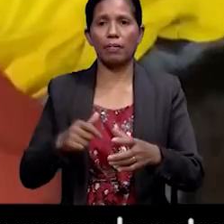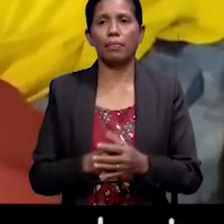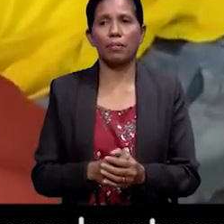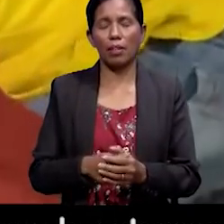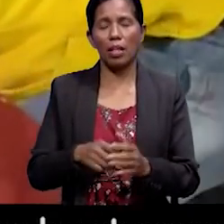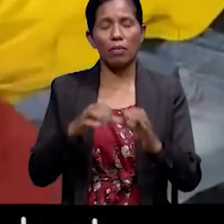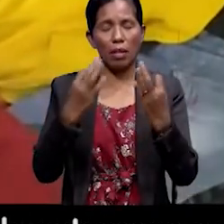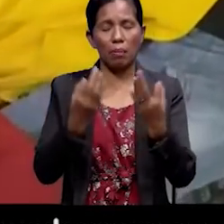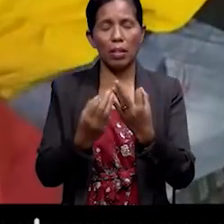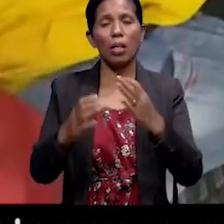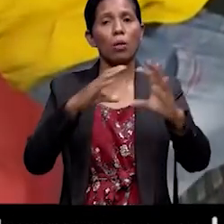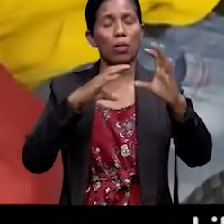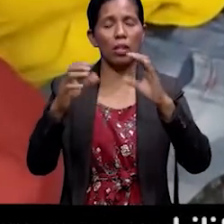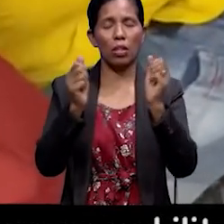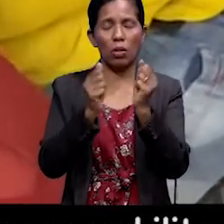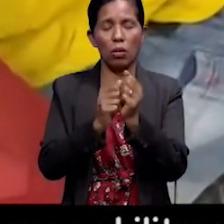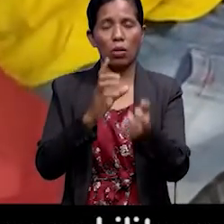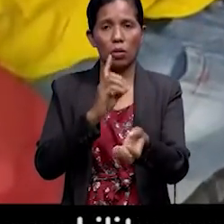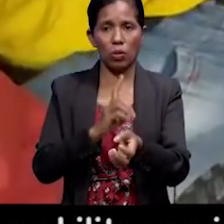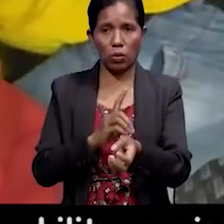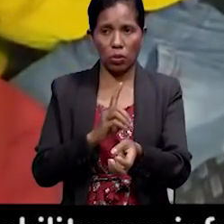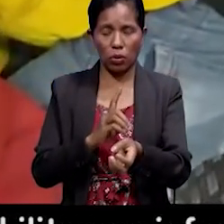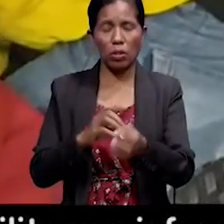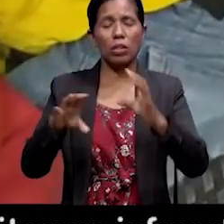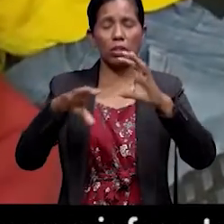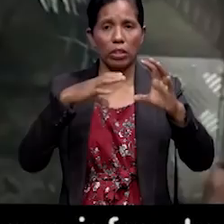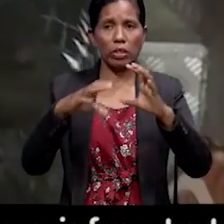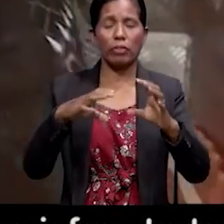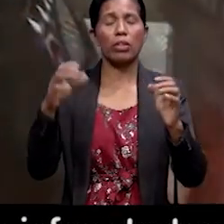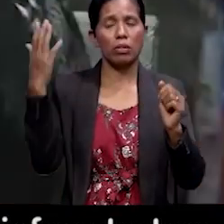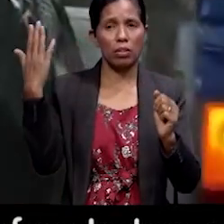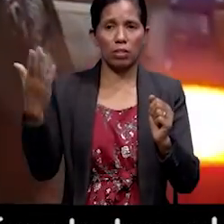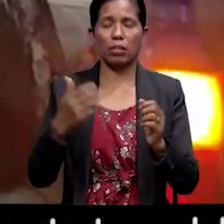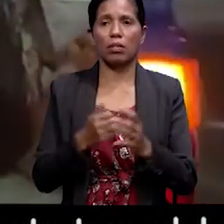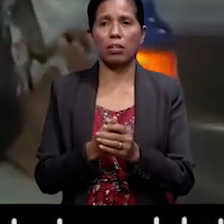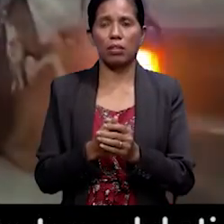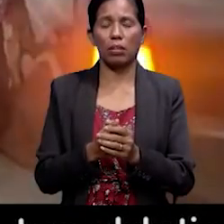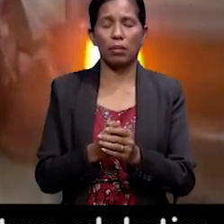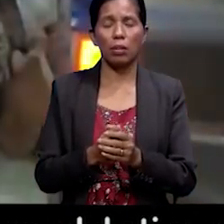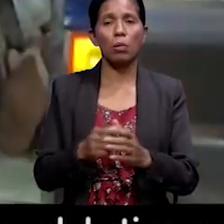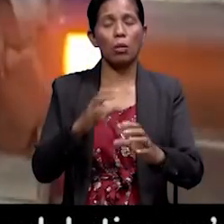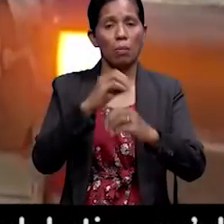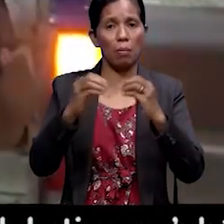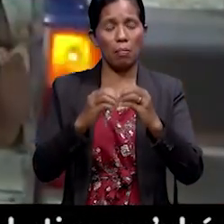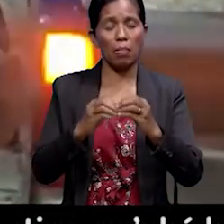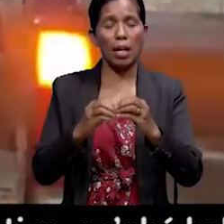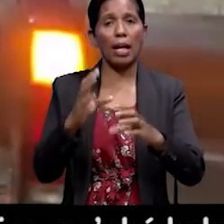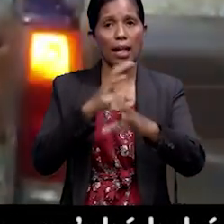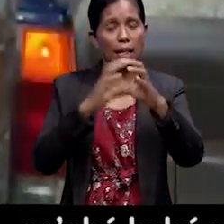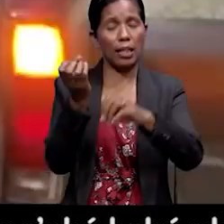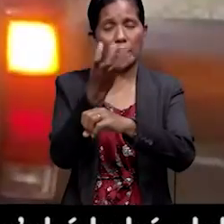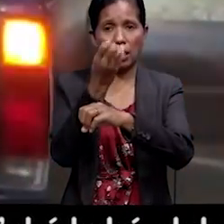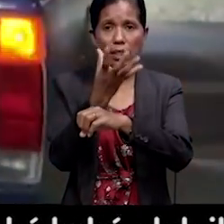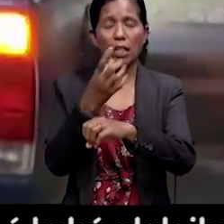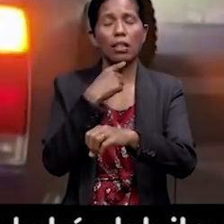famiglia comunica o pessoal Serviço Direção Nacional Assistência Social Departamento Caro Funerário nune hein quase horas